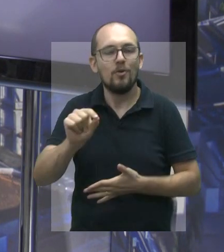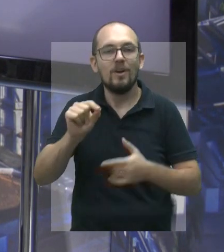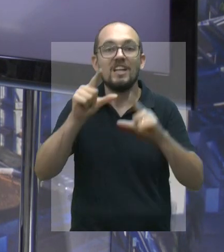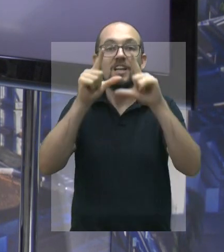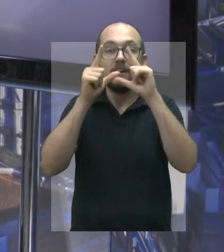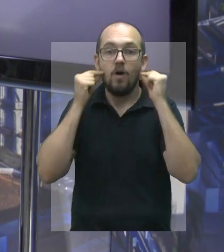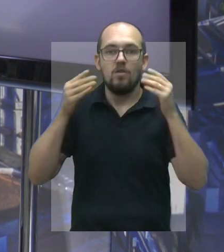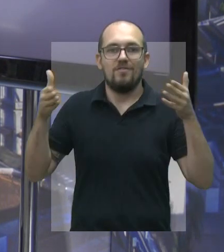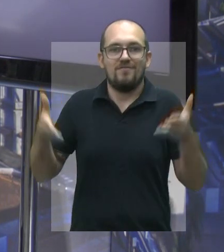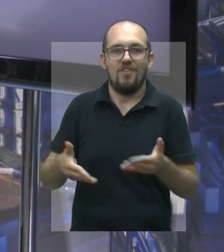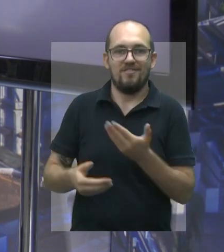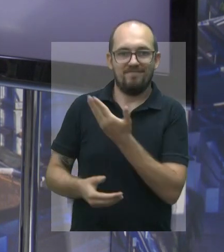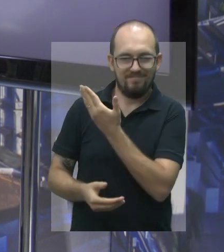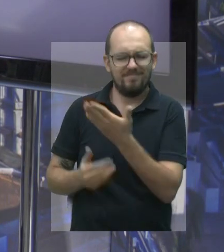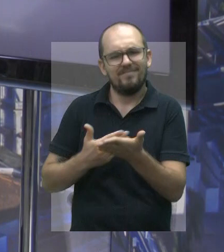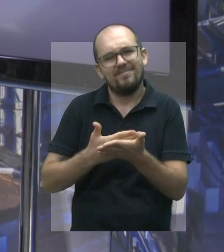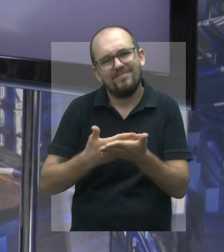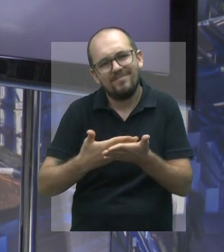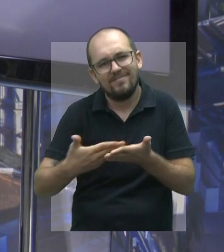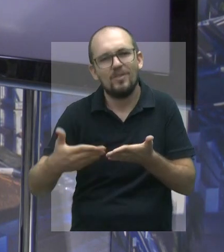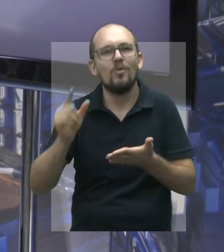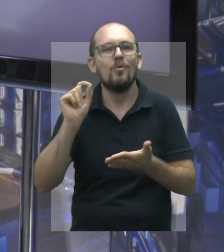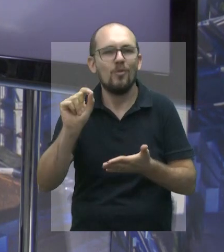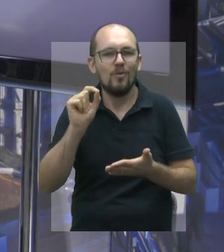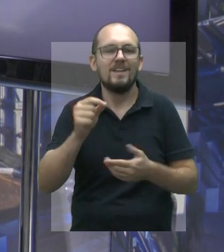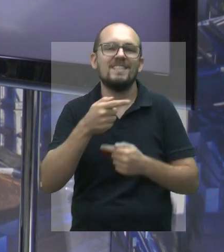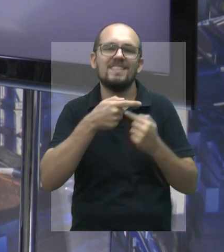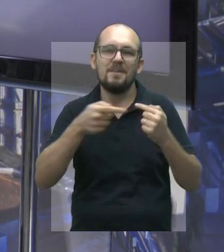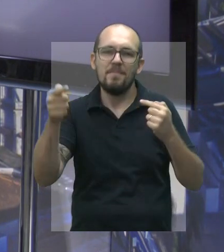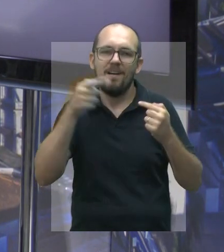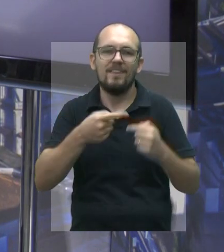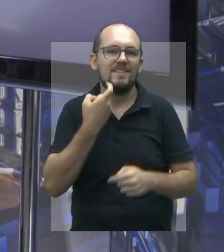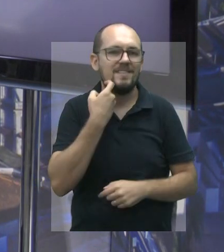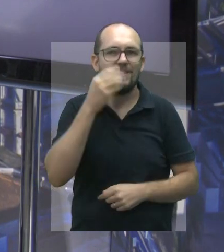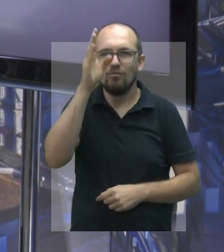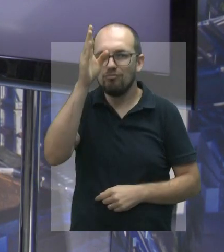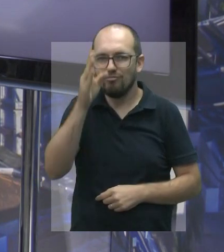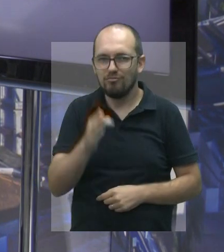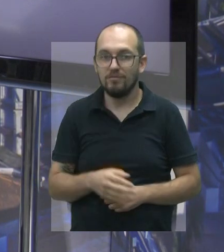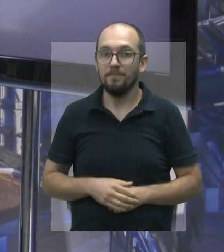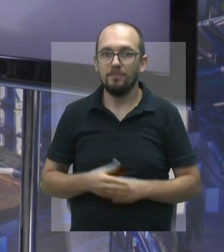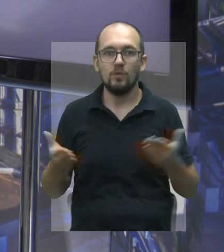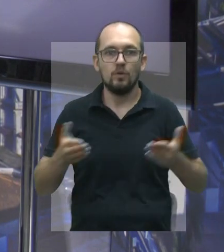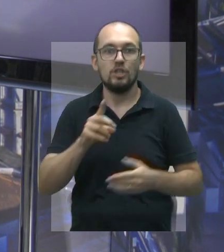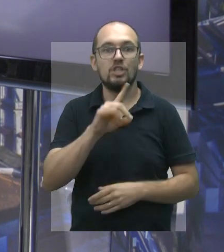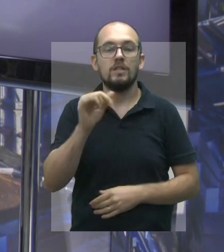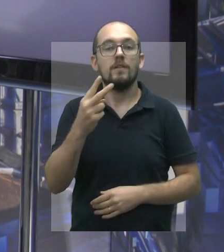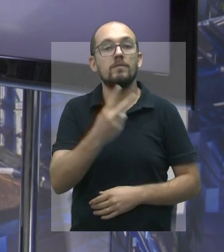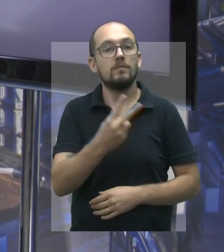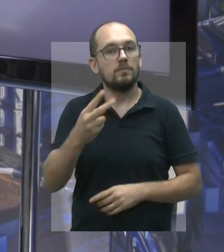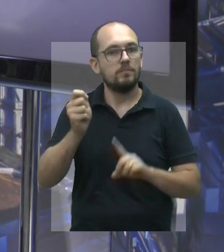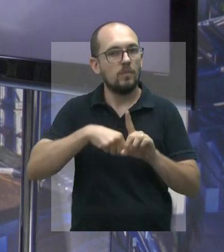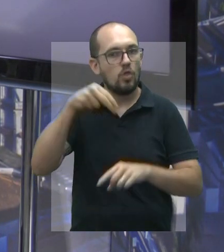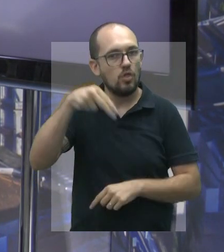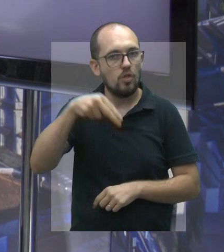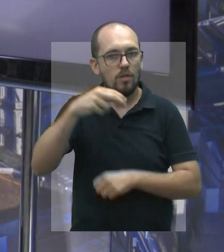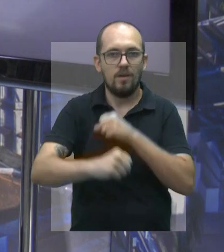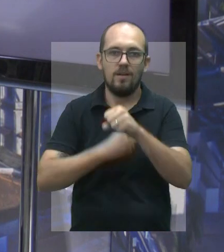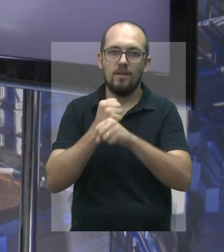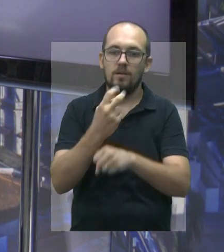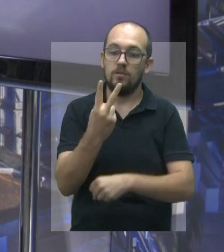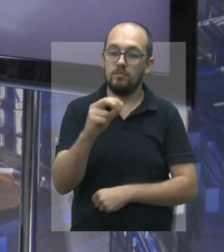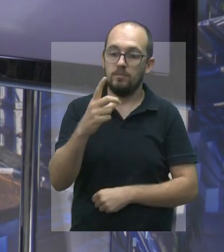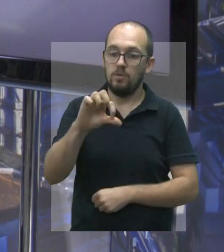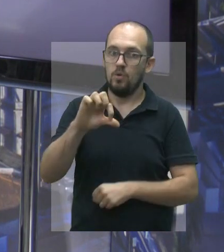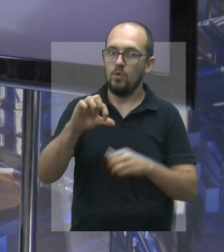seu programa semanal de notícias. Hoje é dia 22 de novembro de 2019 e esta edição